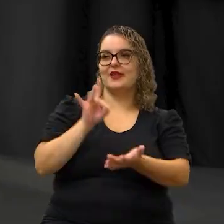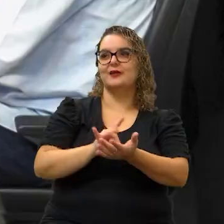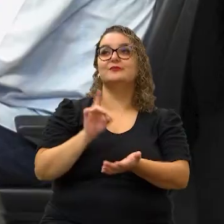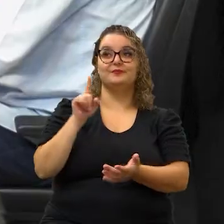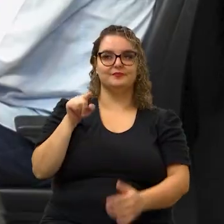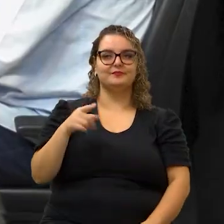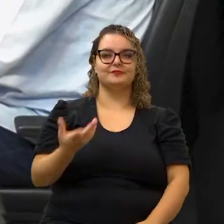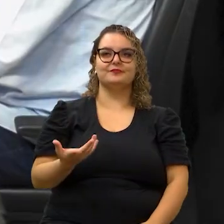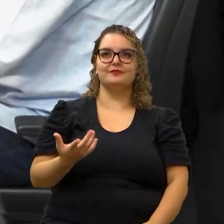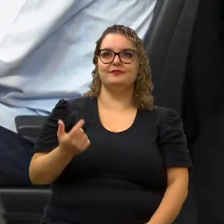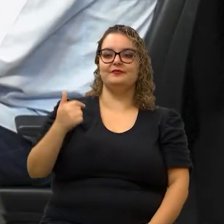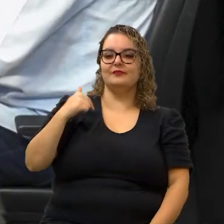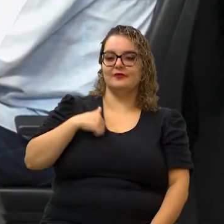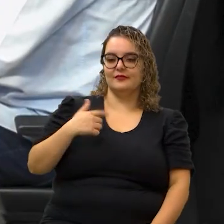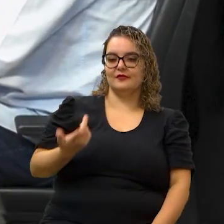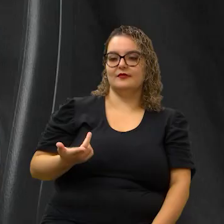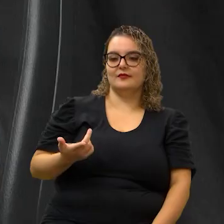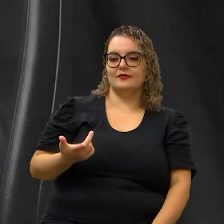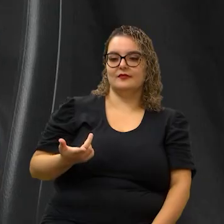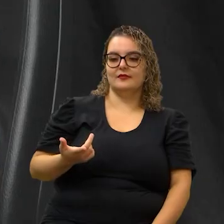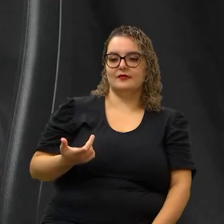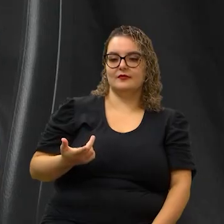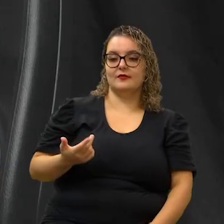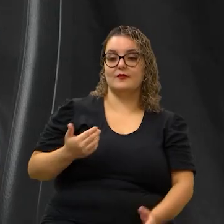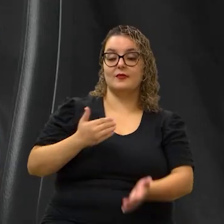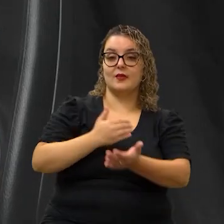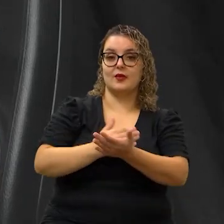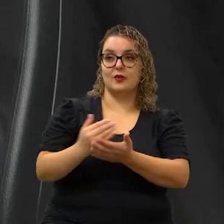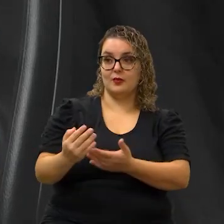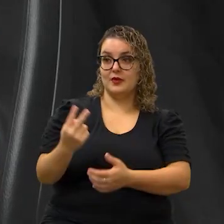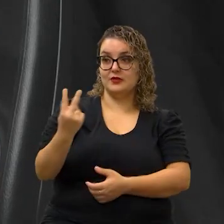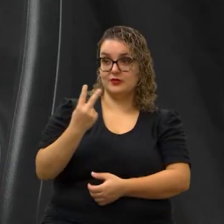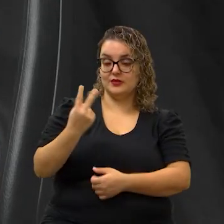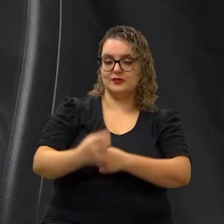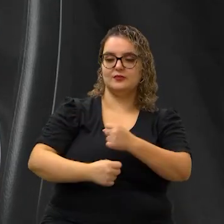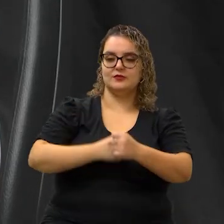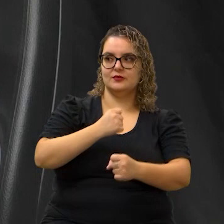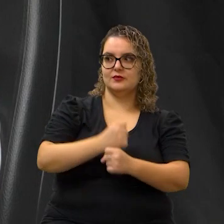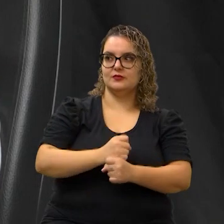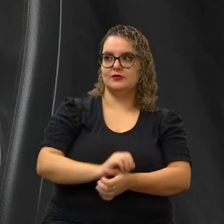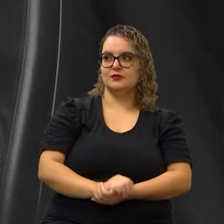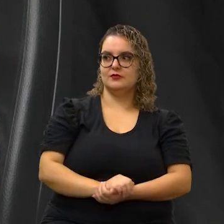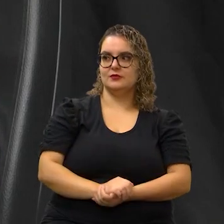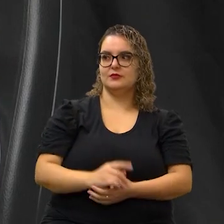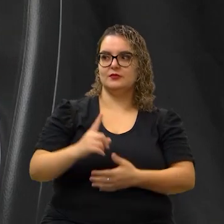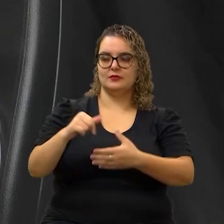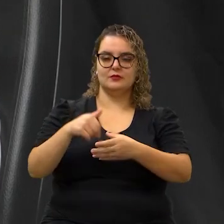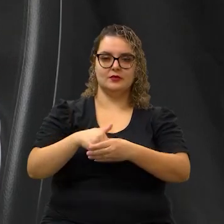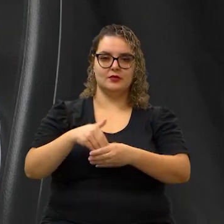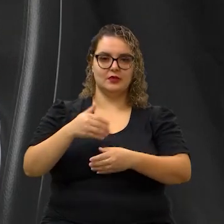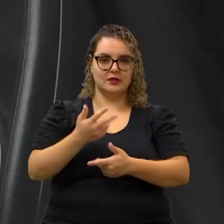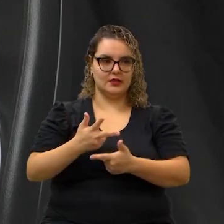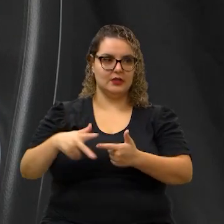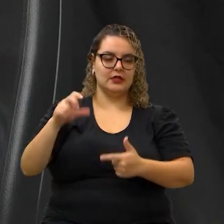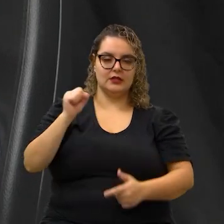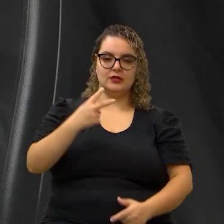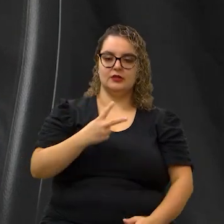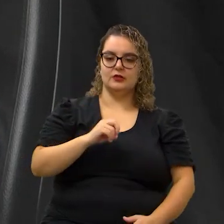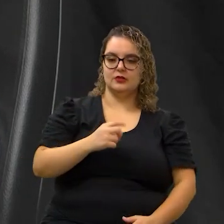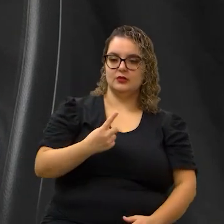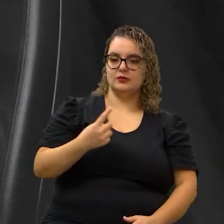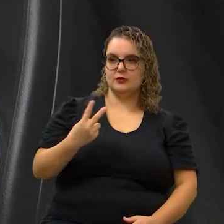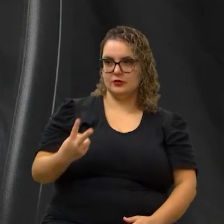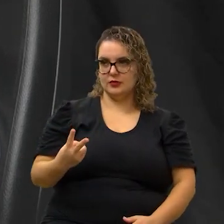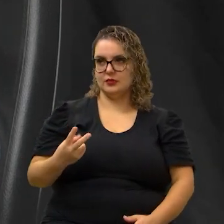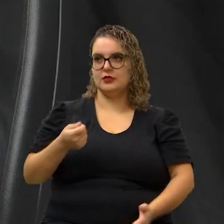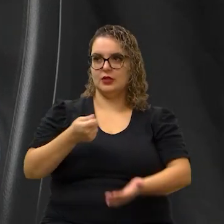história. Na verdade foi isso mesmo. Eu estava aqui no começo do segundo ano, porque eu fui eleito em 2012, cumpri